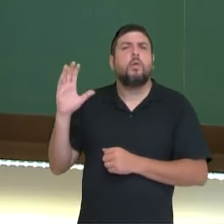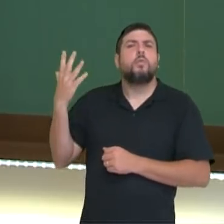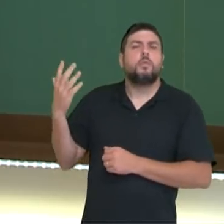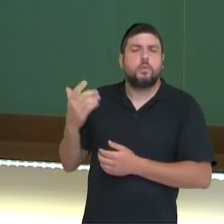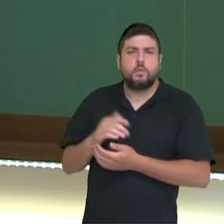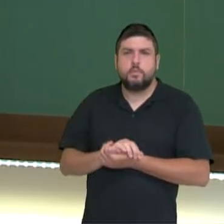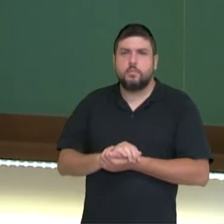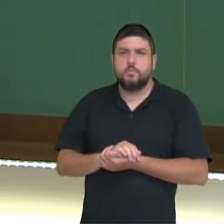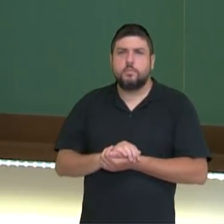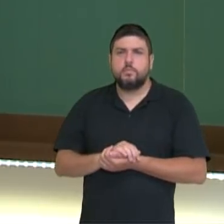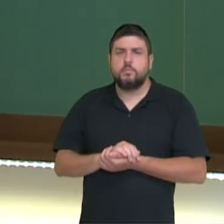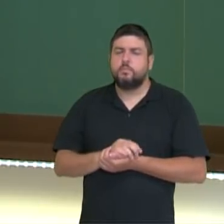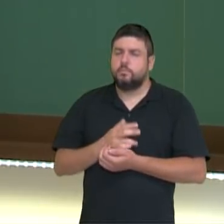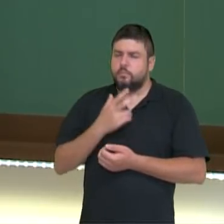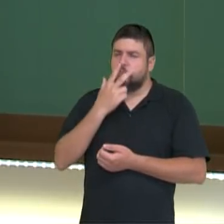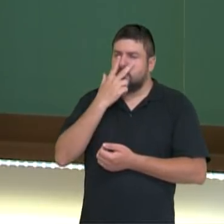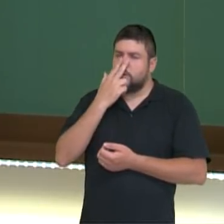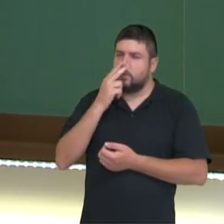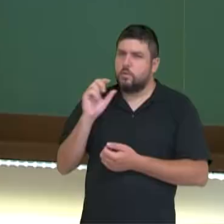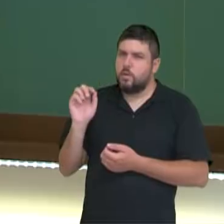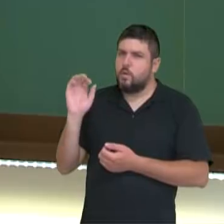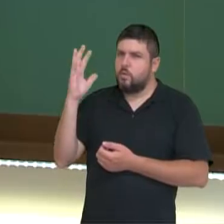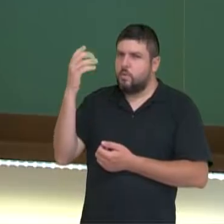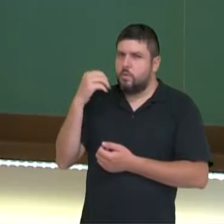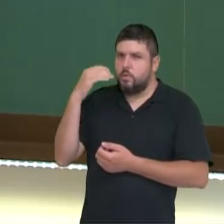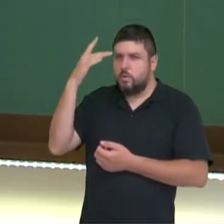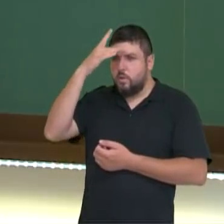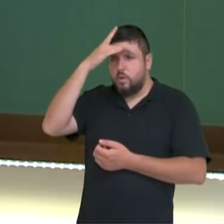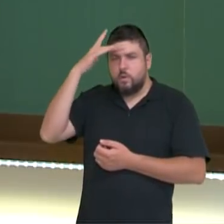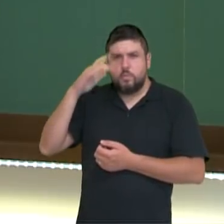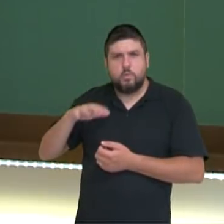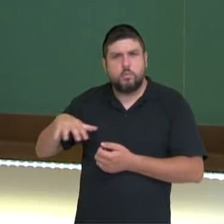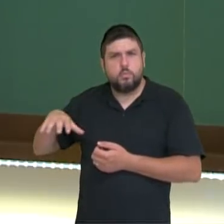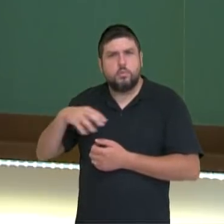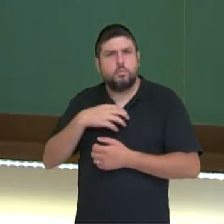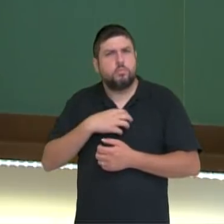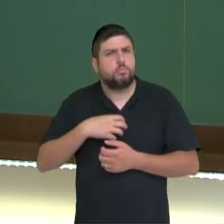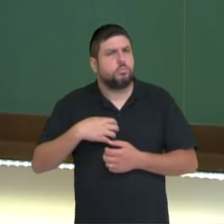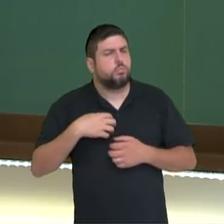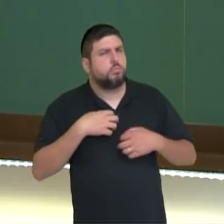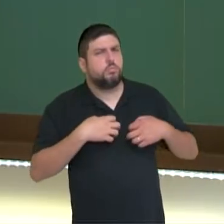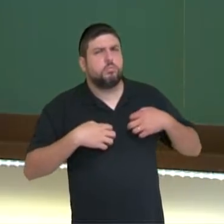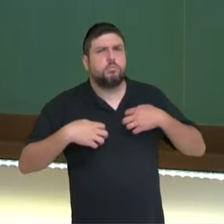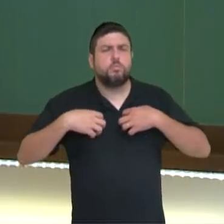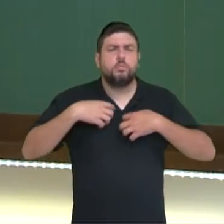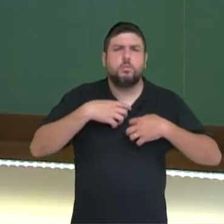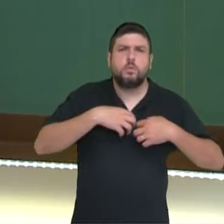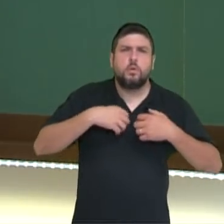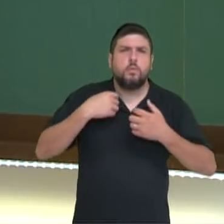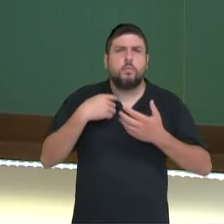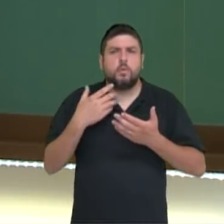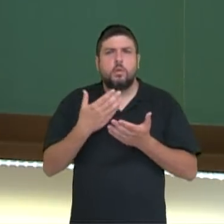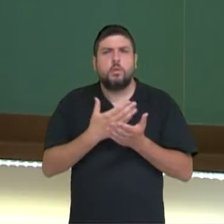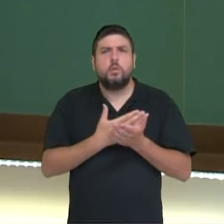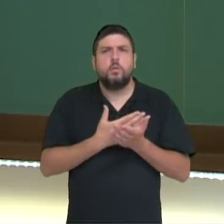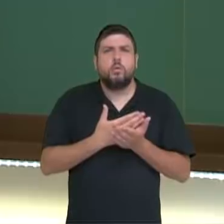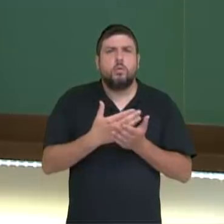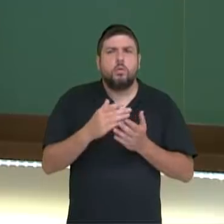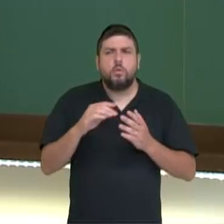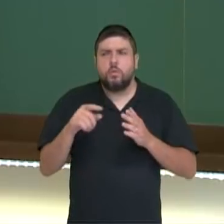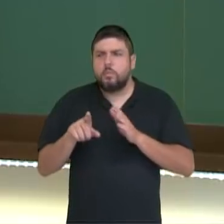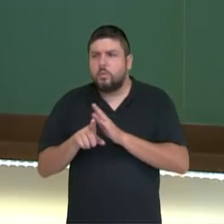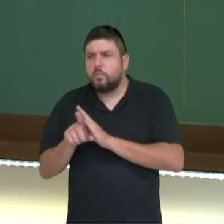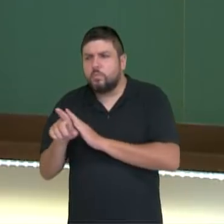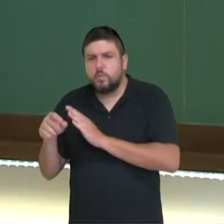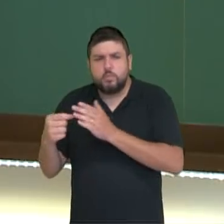pode ter acontecido é que as pessoas se inquietaram, começaram a